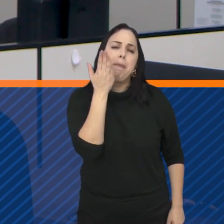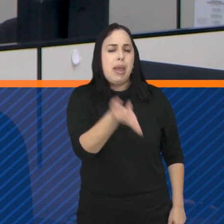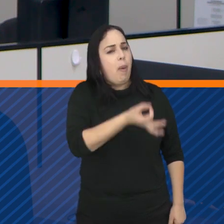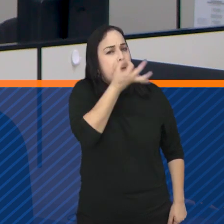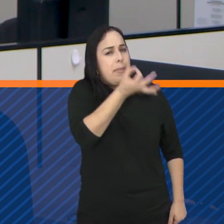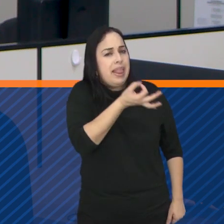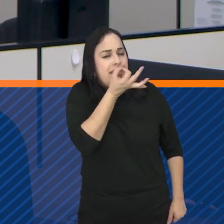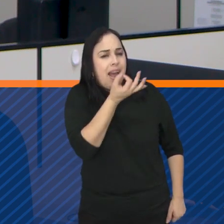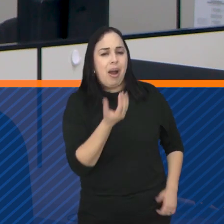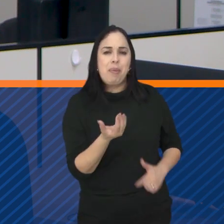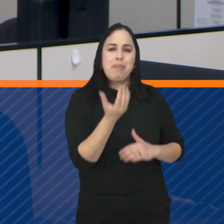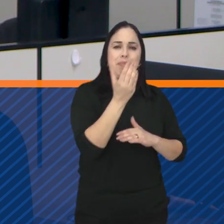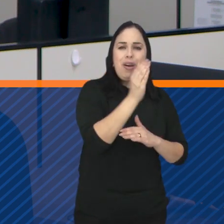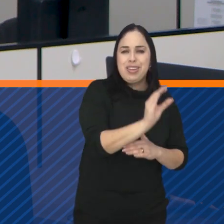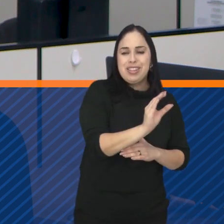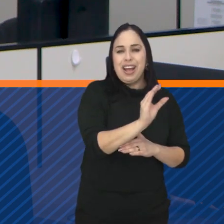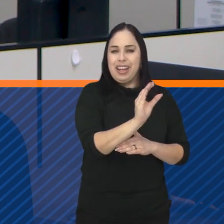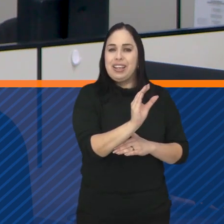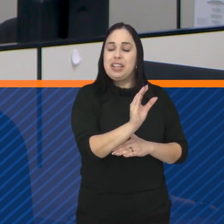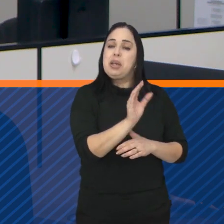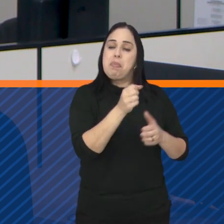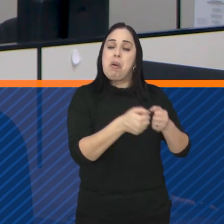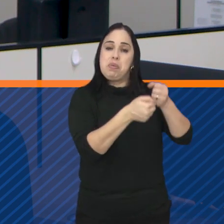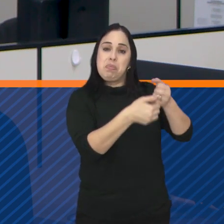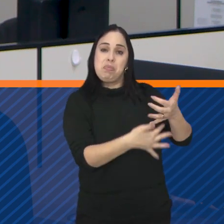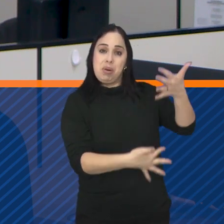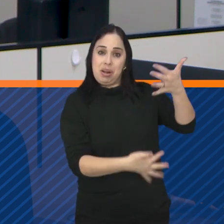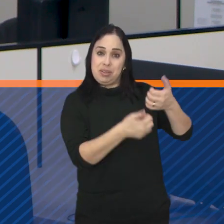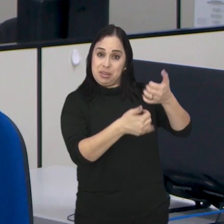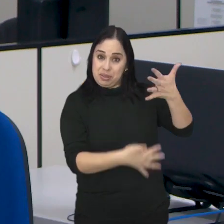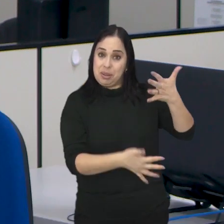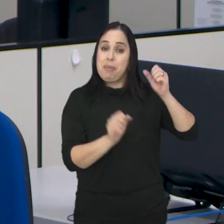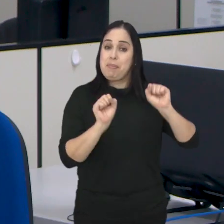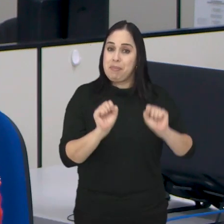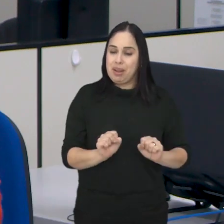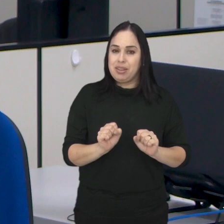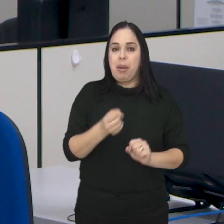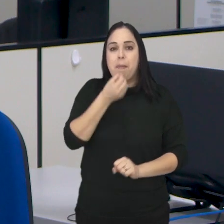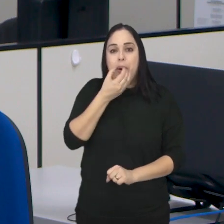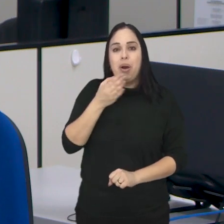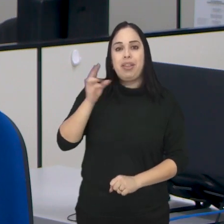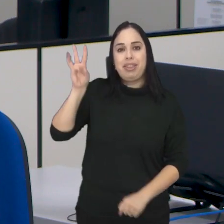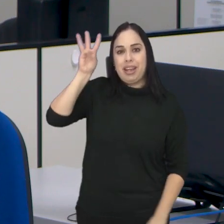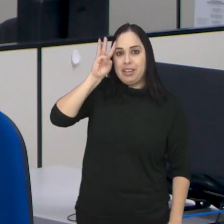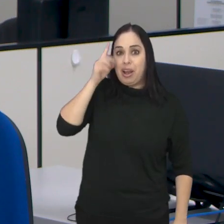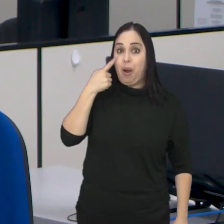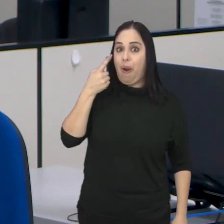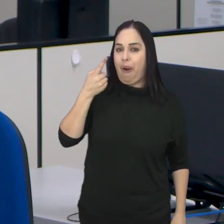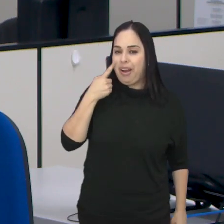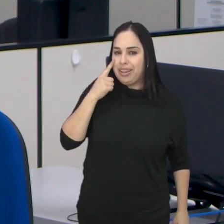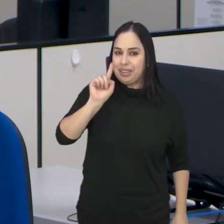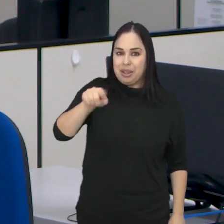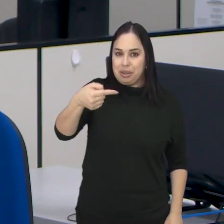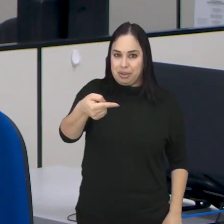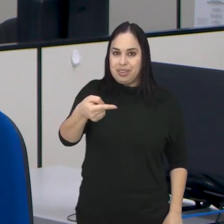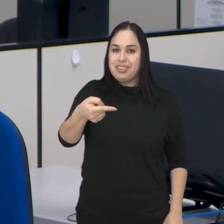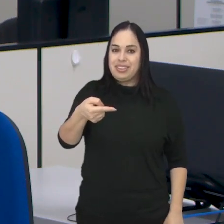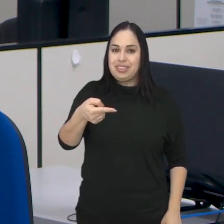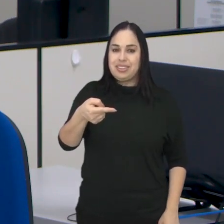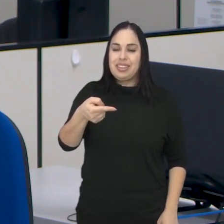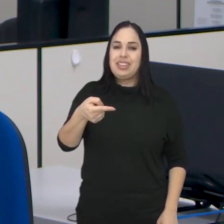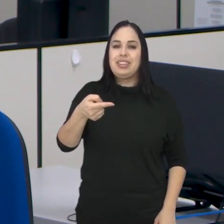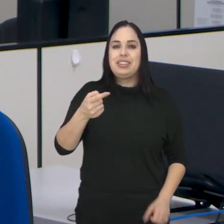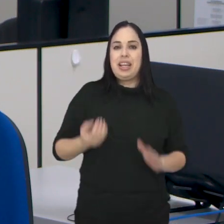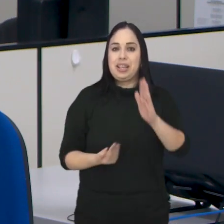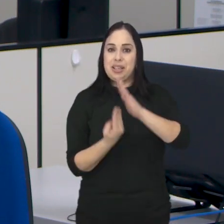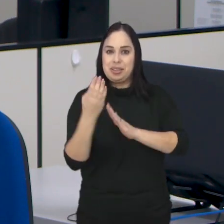pode interagir, mandar uma sugestão e comentar sobre as nossas reportagens. Boa terça para você e olha, a seguir, fique com